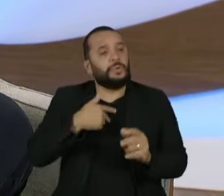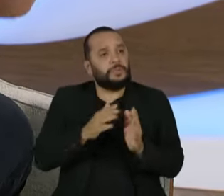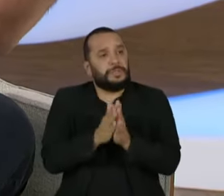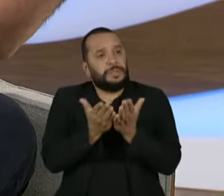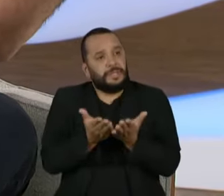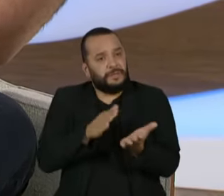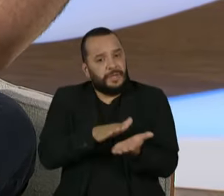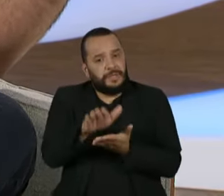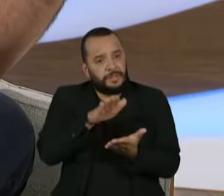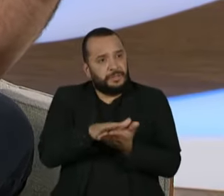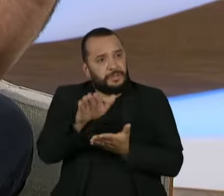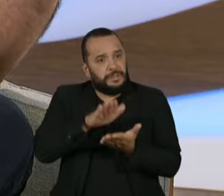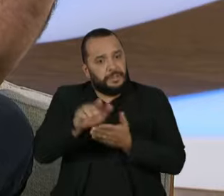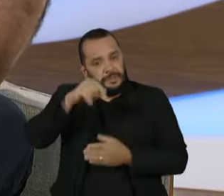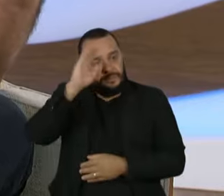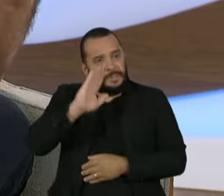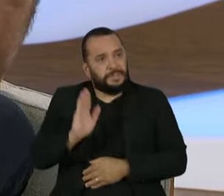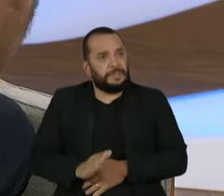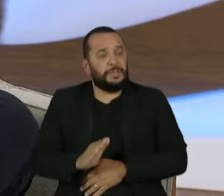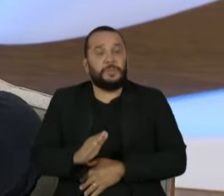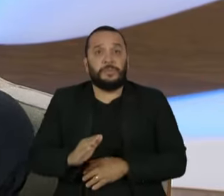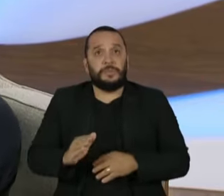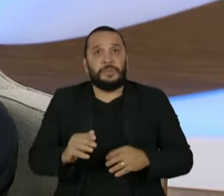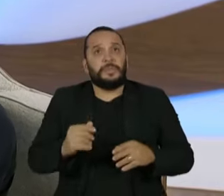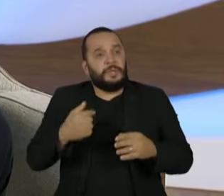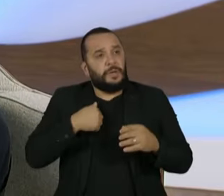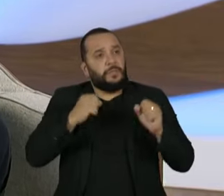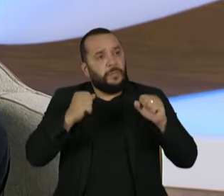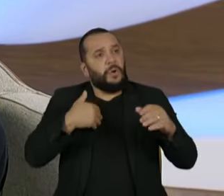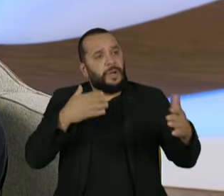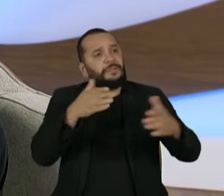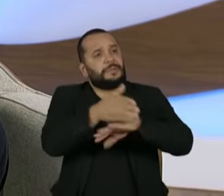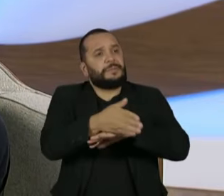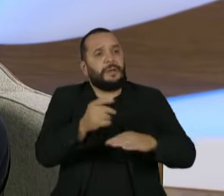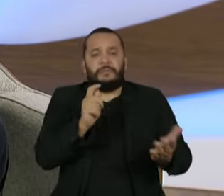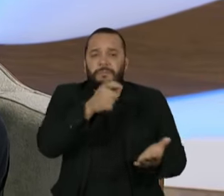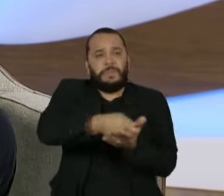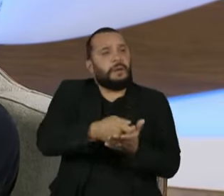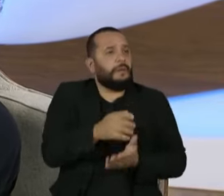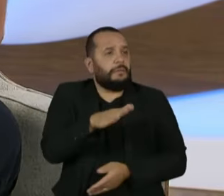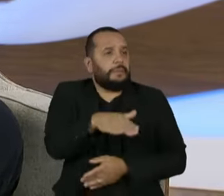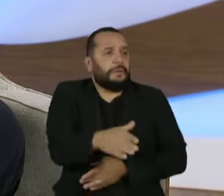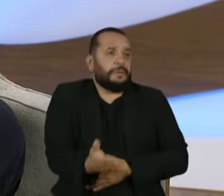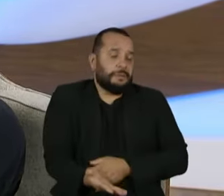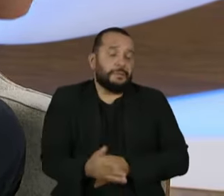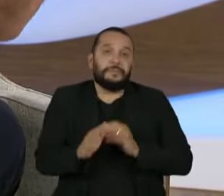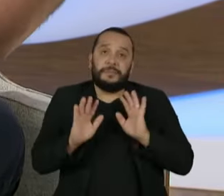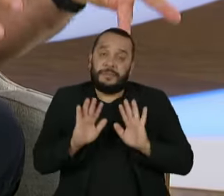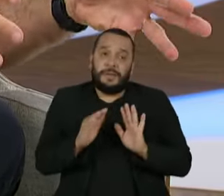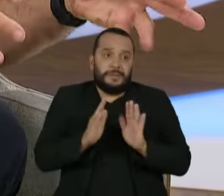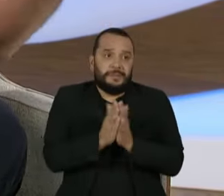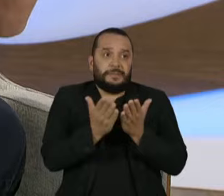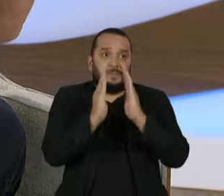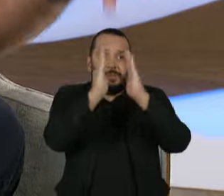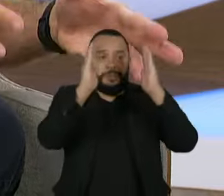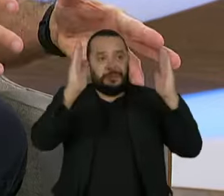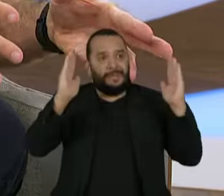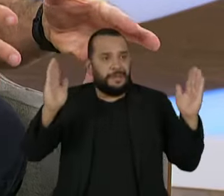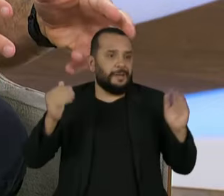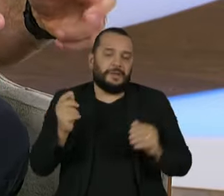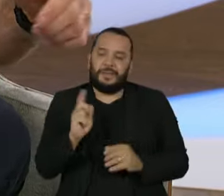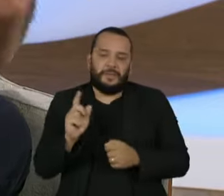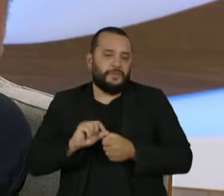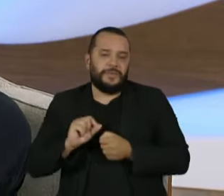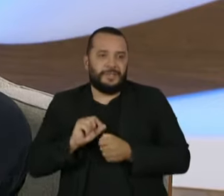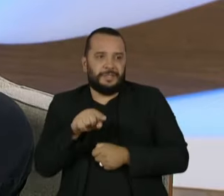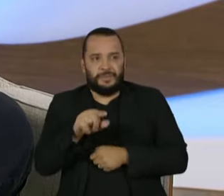foi publicado tá registrado lá e por um preço módico eu posso acessar isso automaticamente mas só que a Biblioteca Nacional não fez